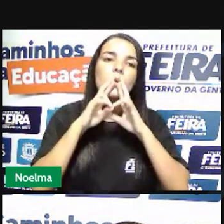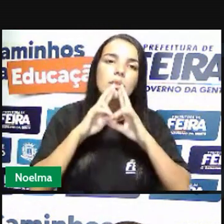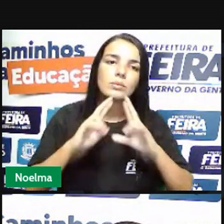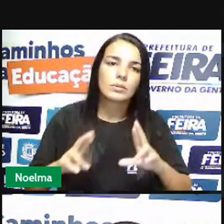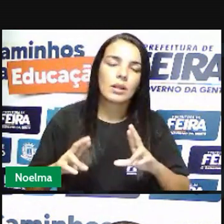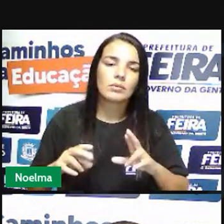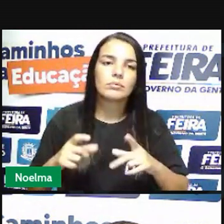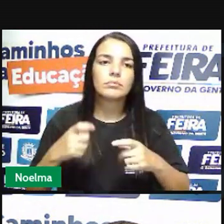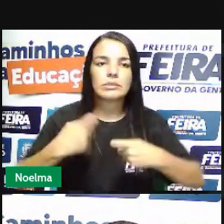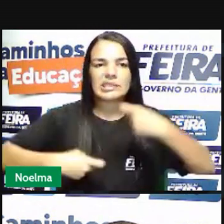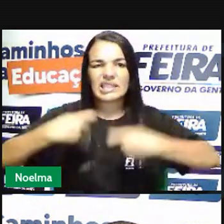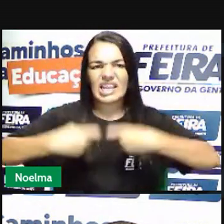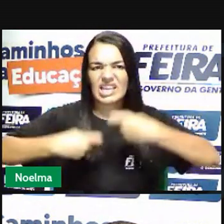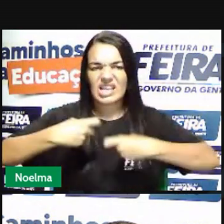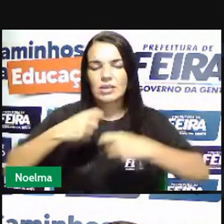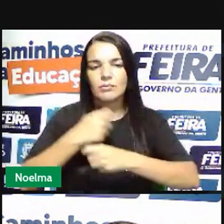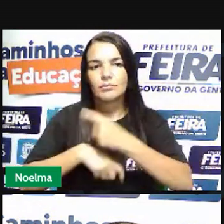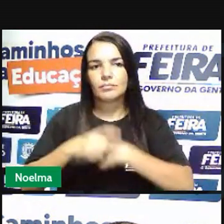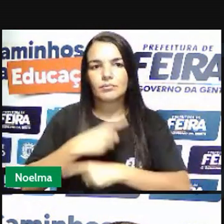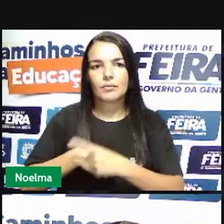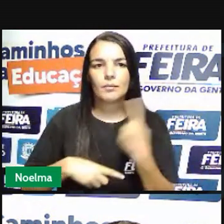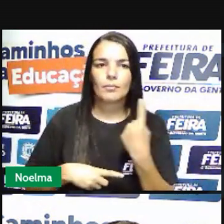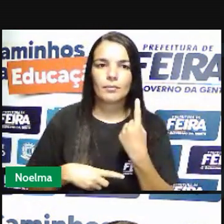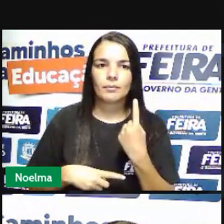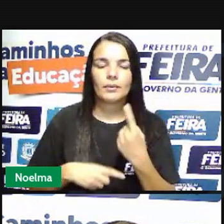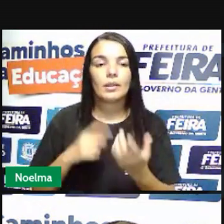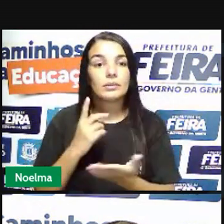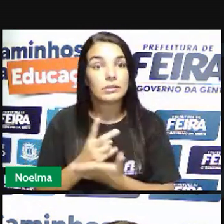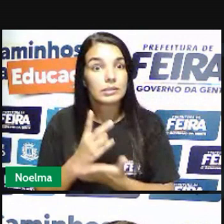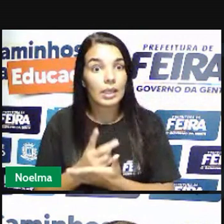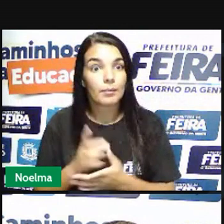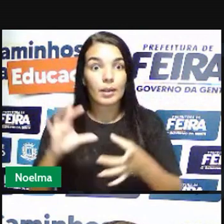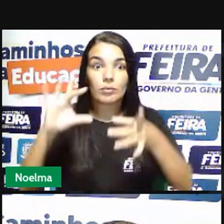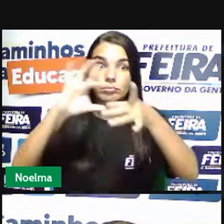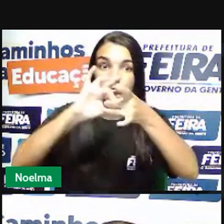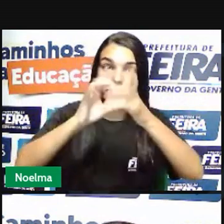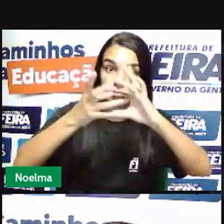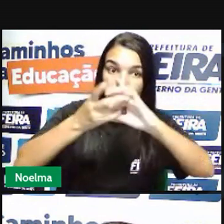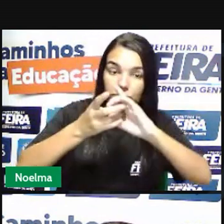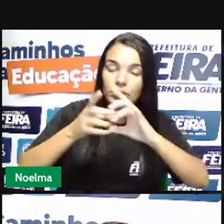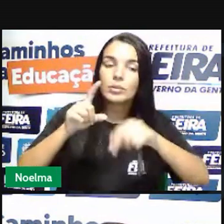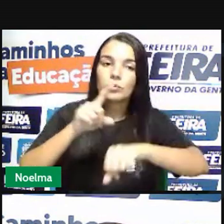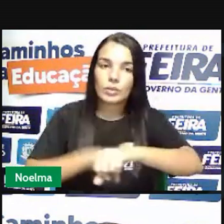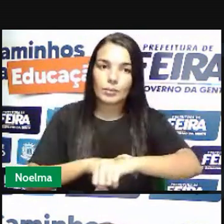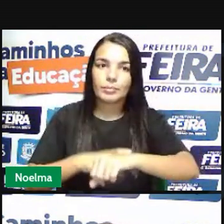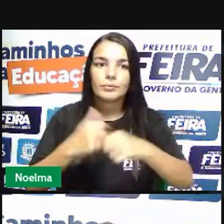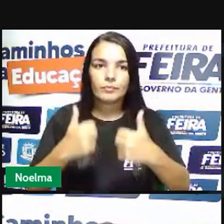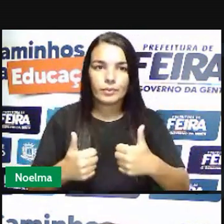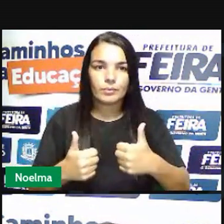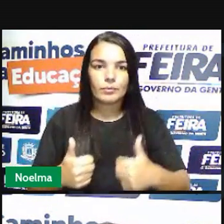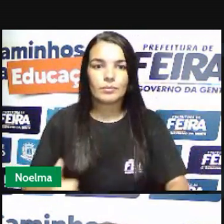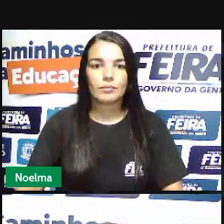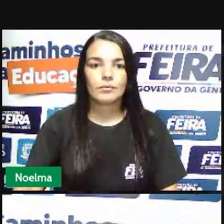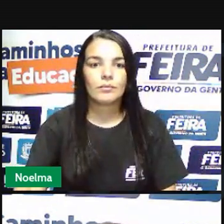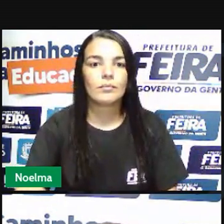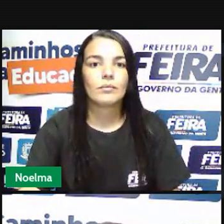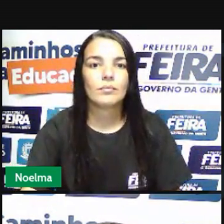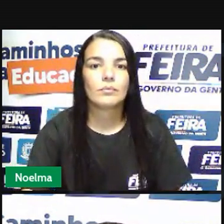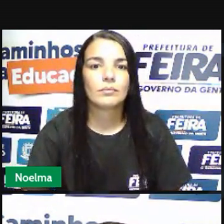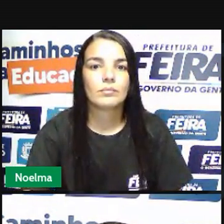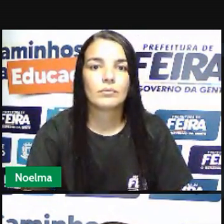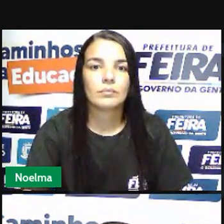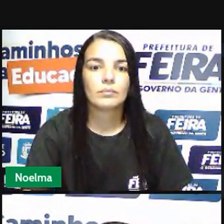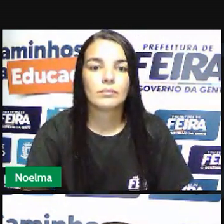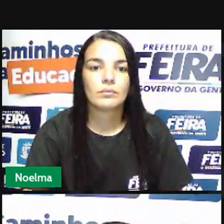dessa revolta, certo? Sempre levando em consideração o contexto e o cenário da época. A